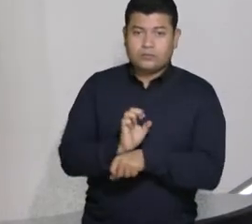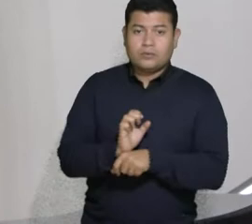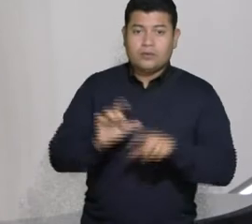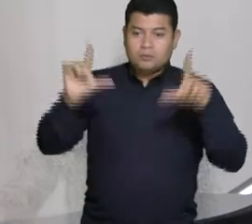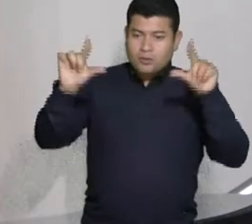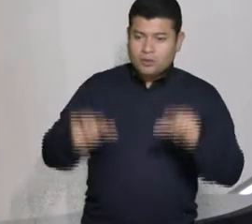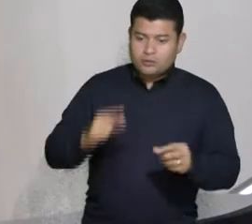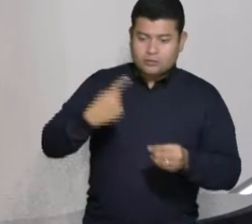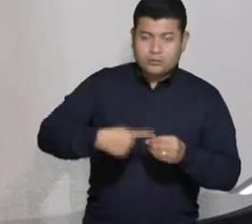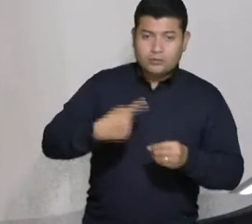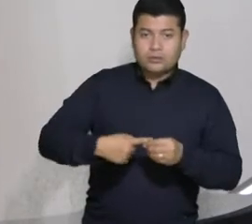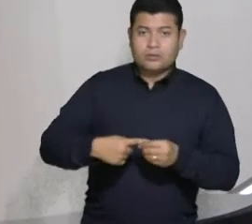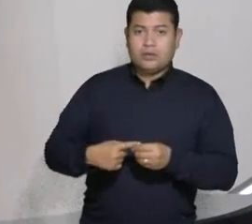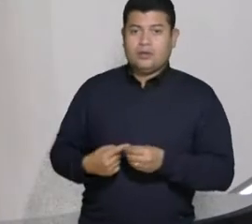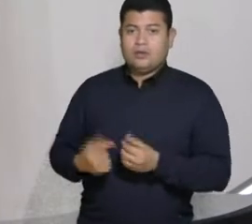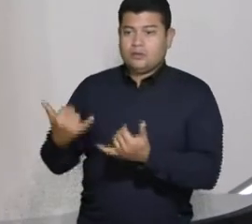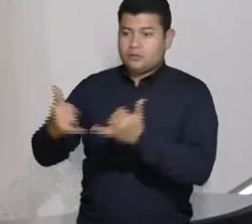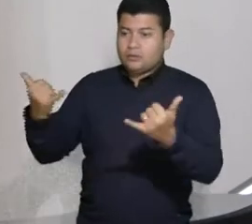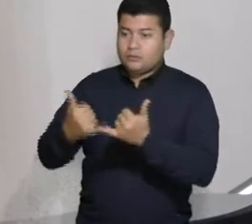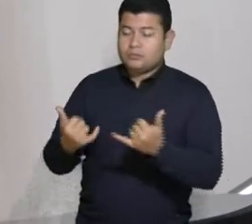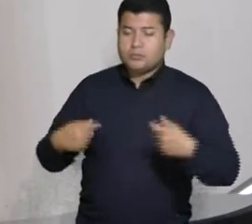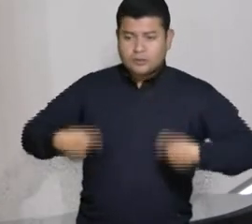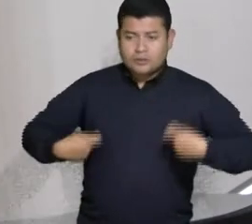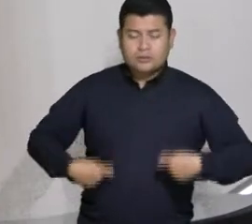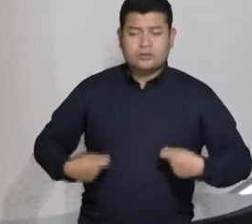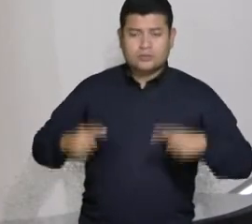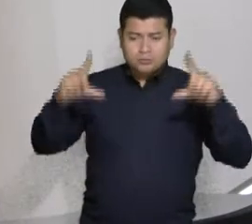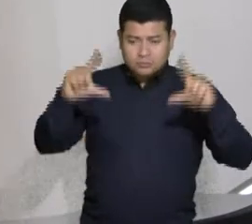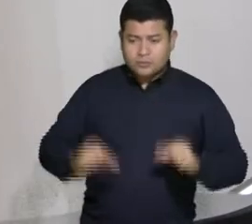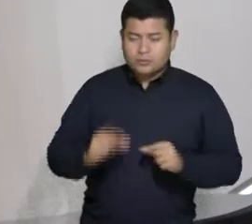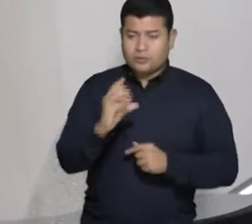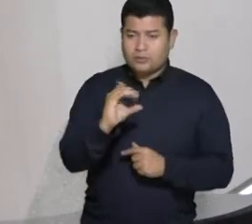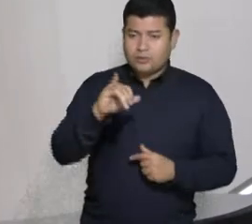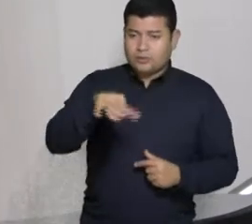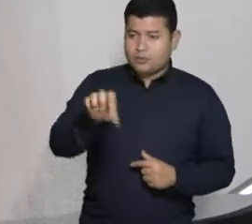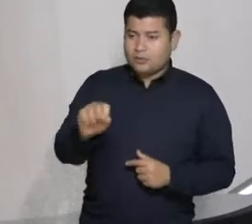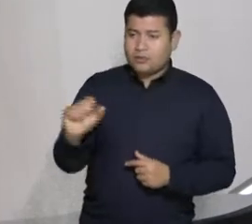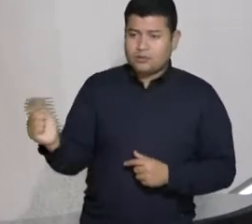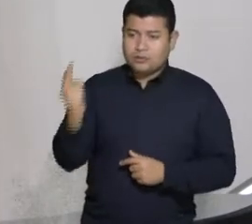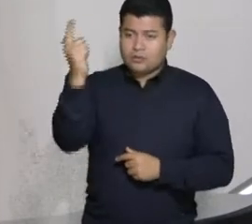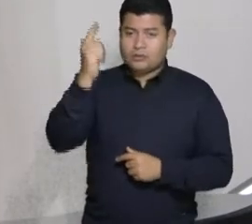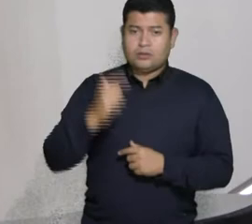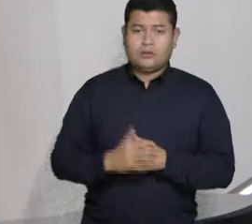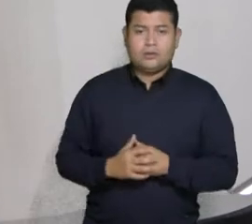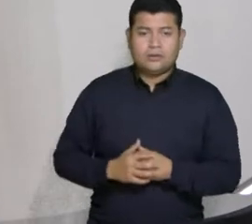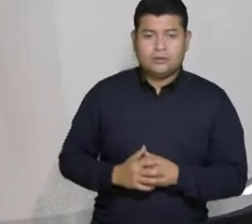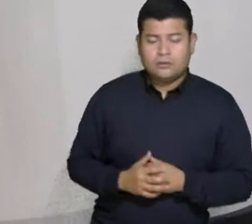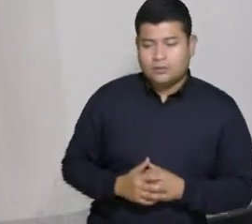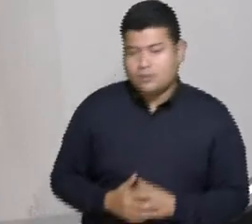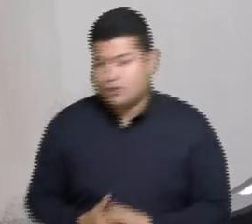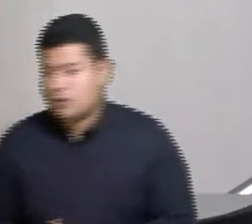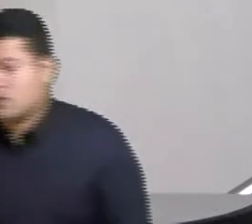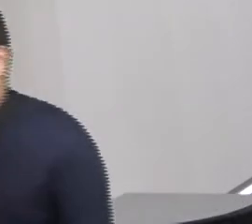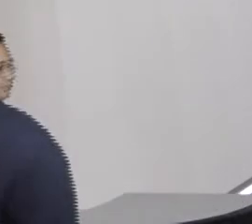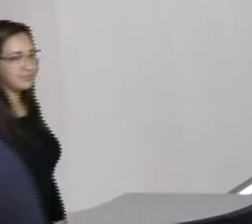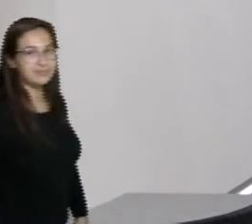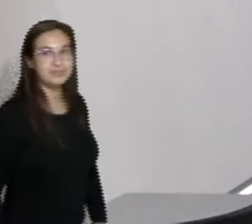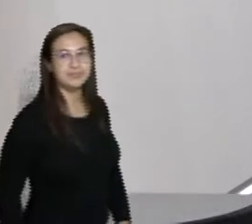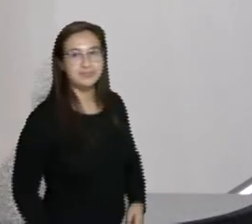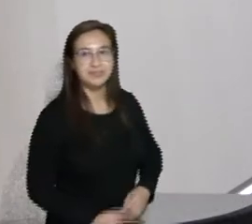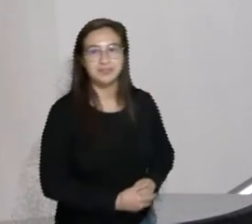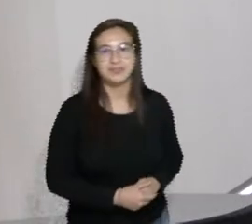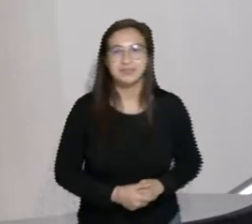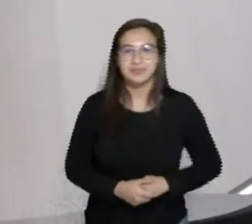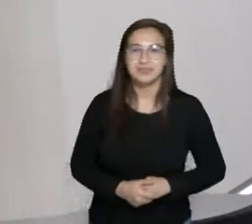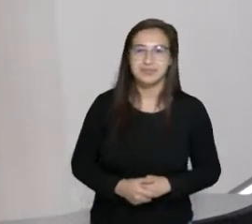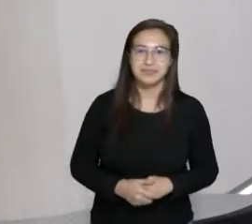baixou de energia elétrica baixa do gás também e para o governo federal toma conta realmente da política